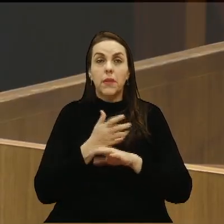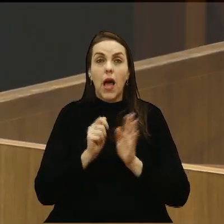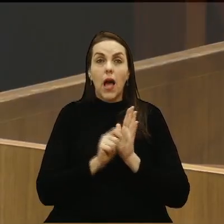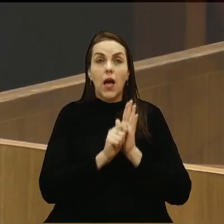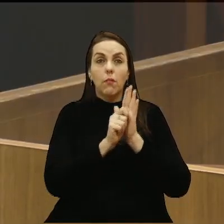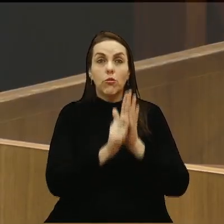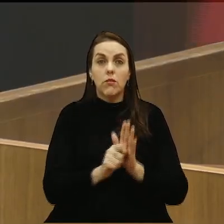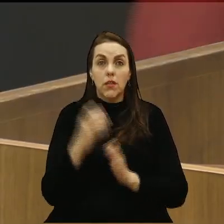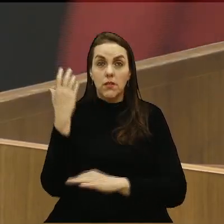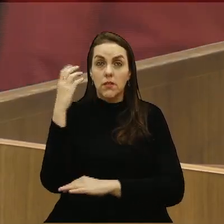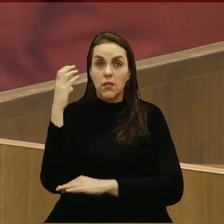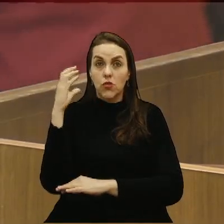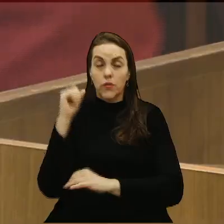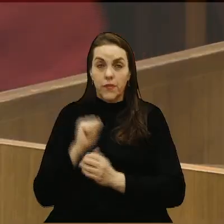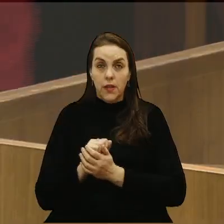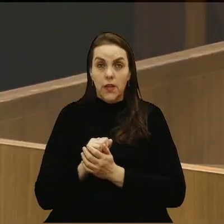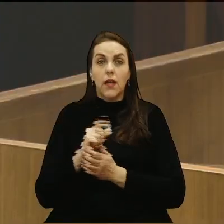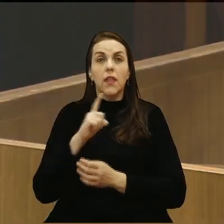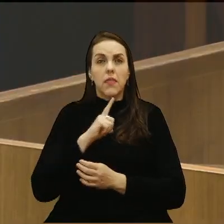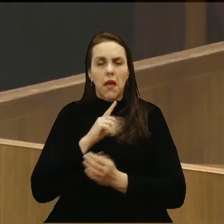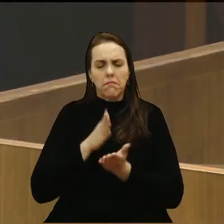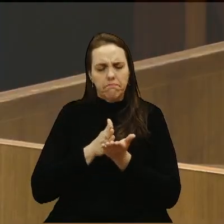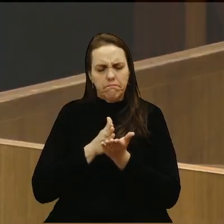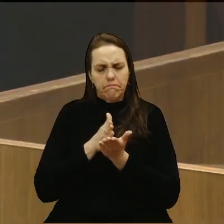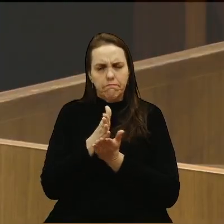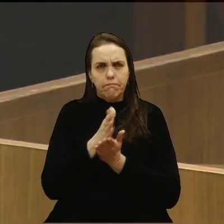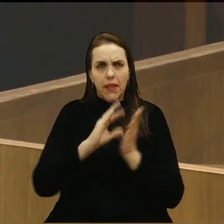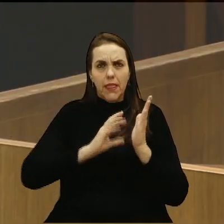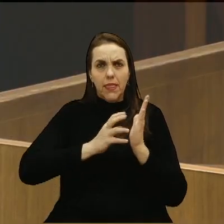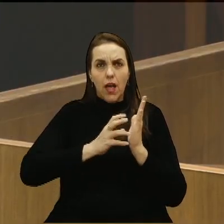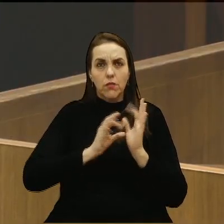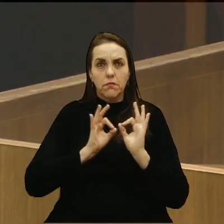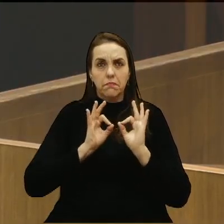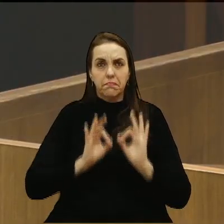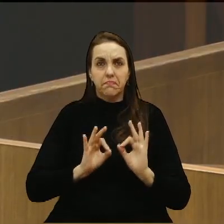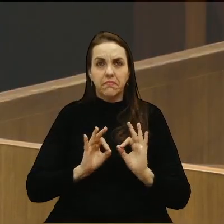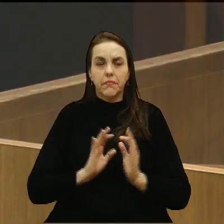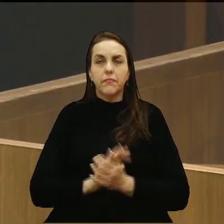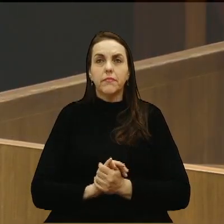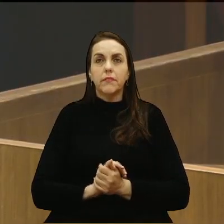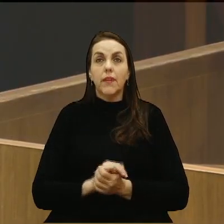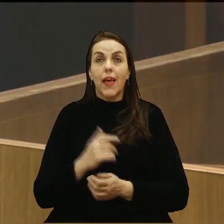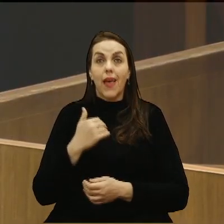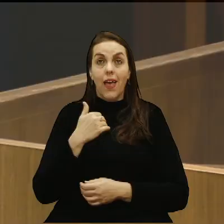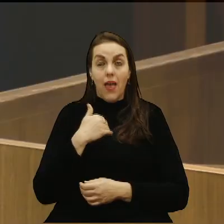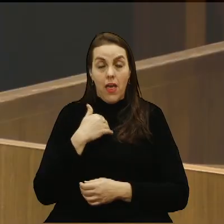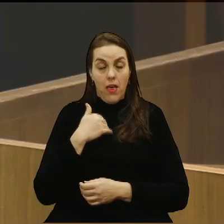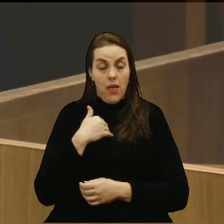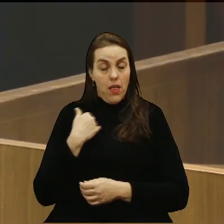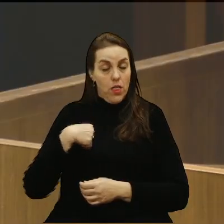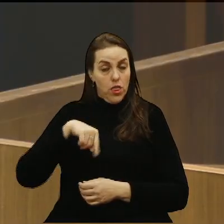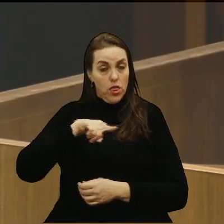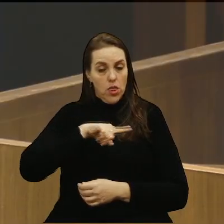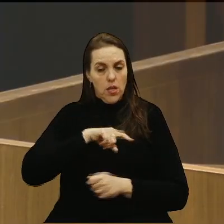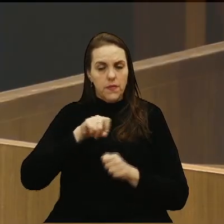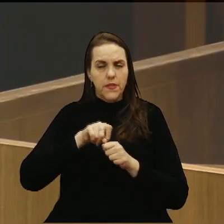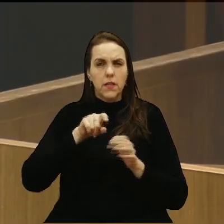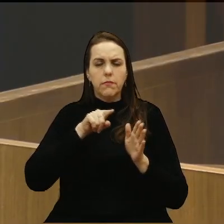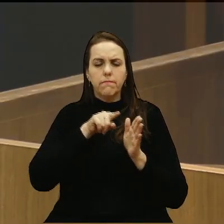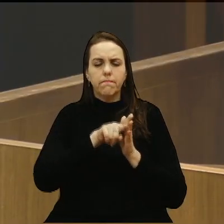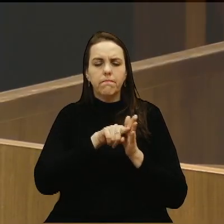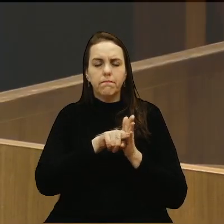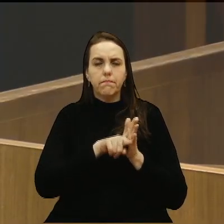nos dados quando eles são feitos com a fidedignidade que lhe é peculiar. E fizemos uma enquete à